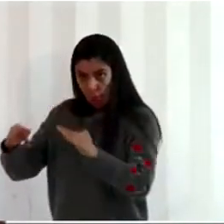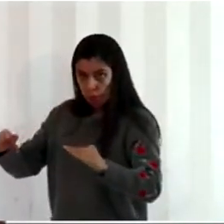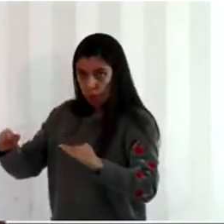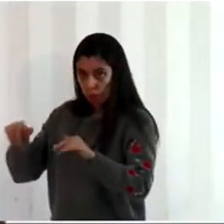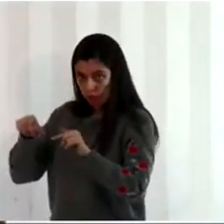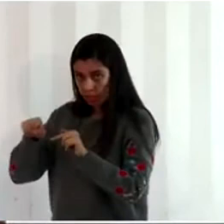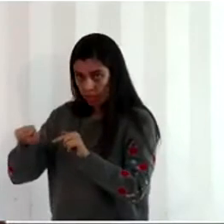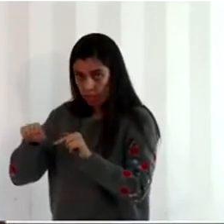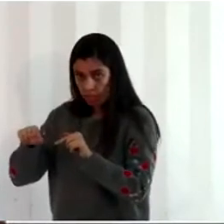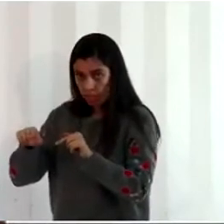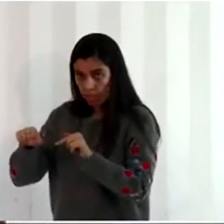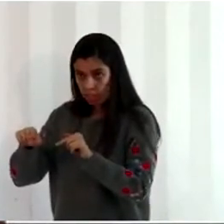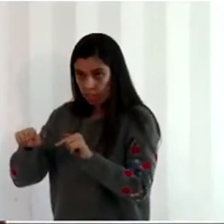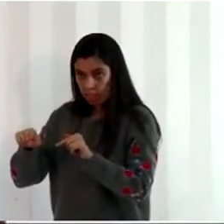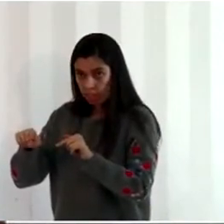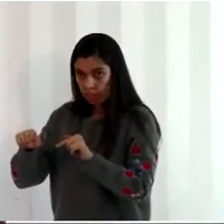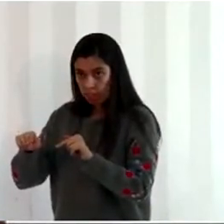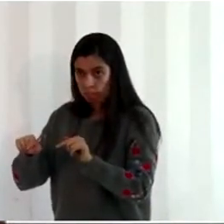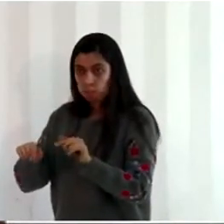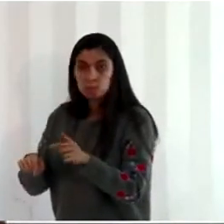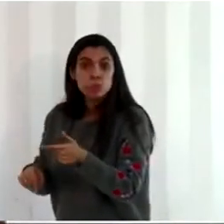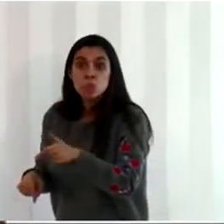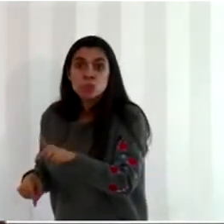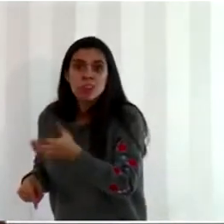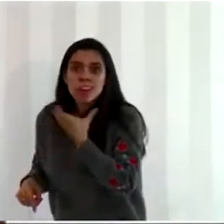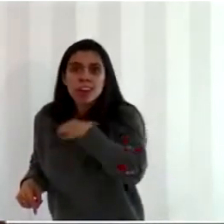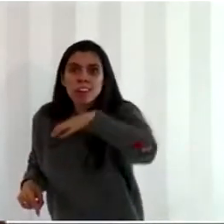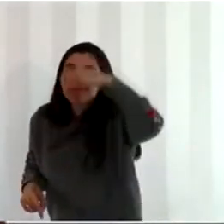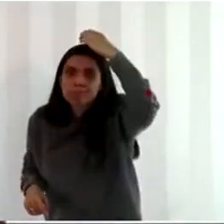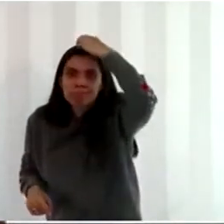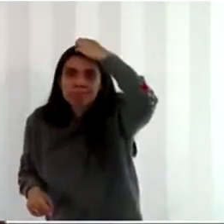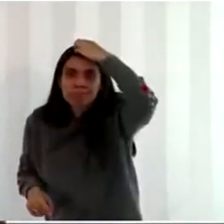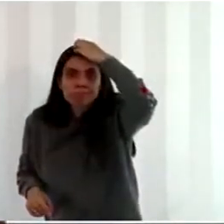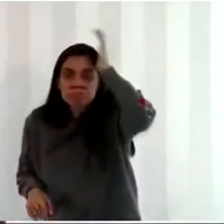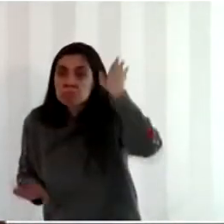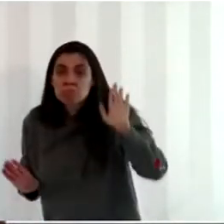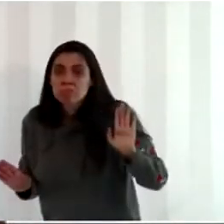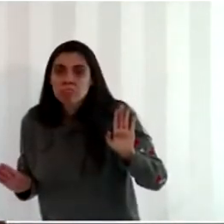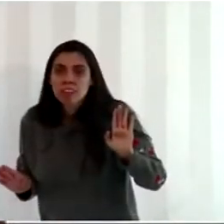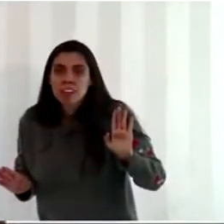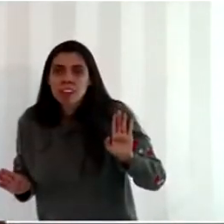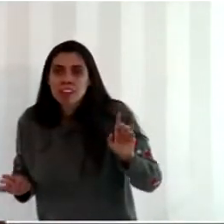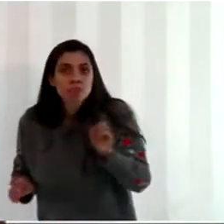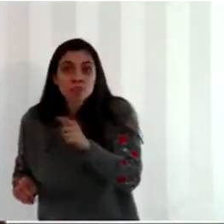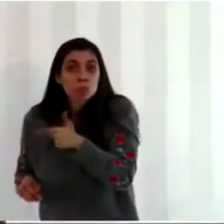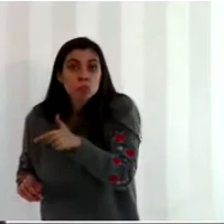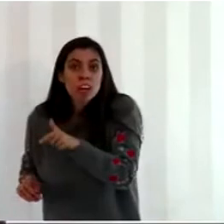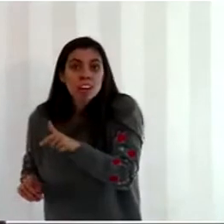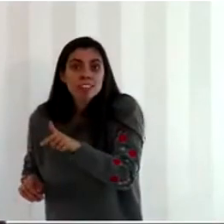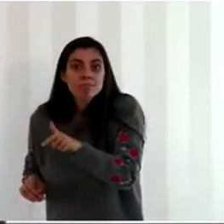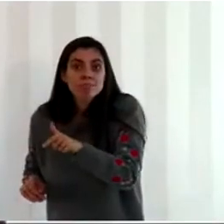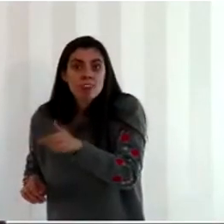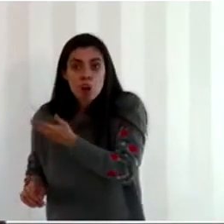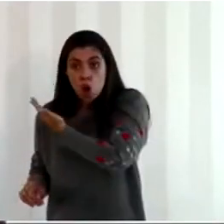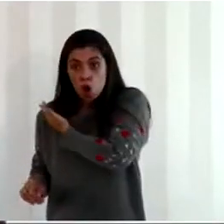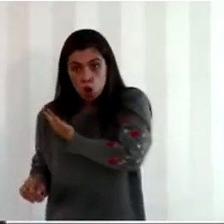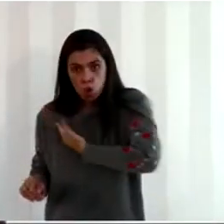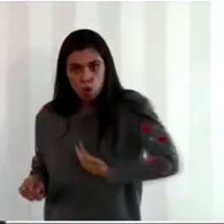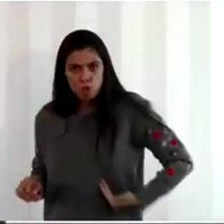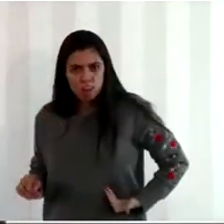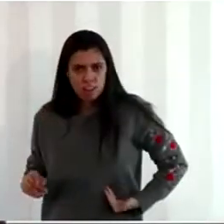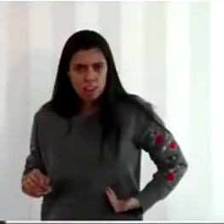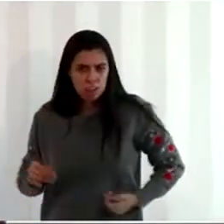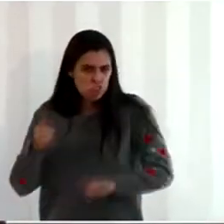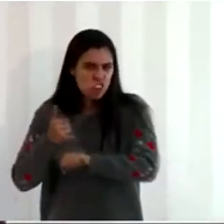agora, neste momento, o governador é Zorobabel. E Zorobabel é descendente de Davi, e Deus então está ratificando, está dizendo,